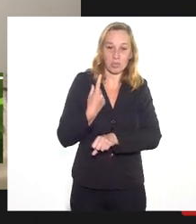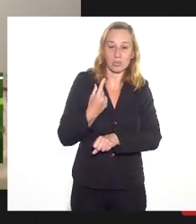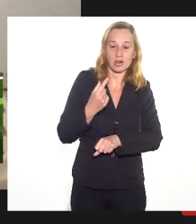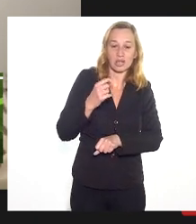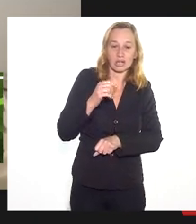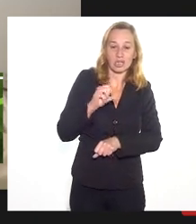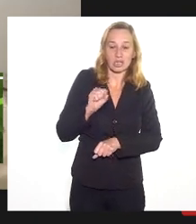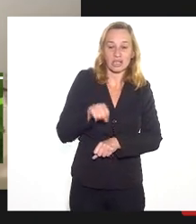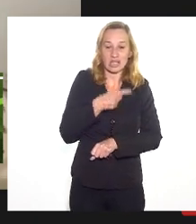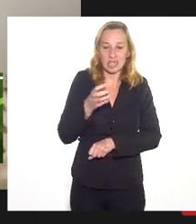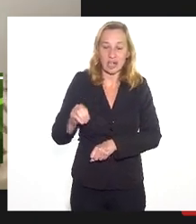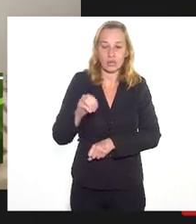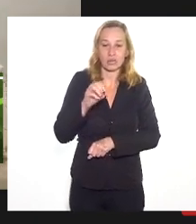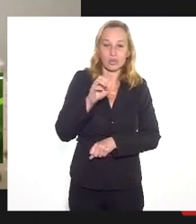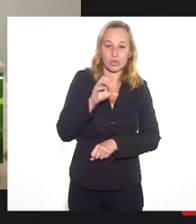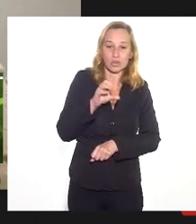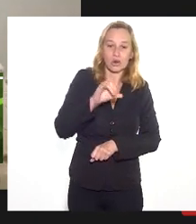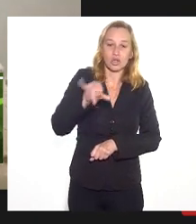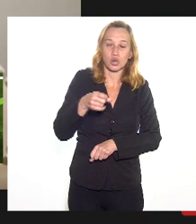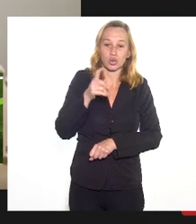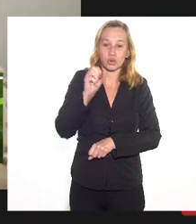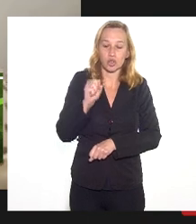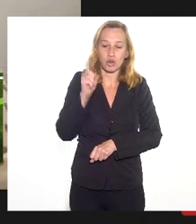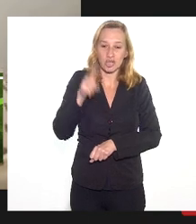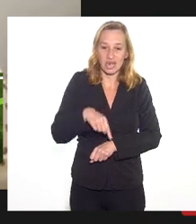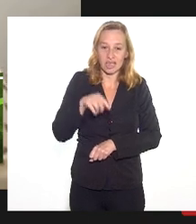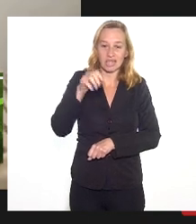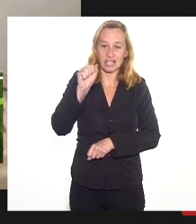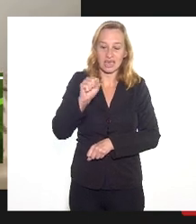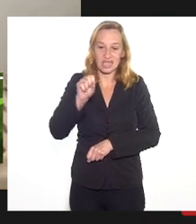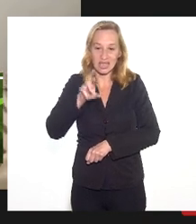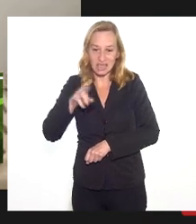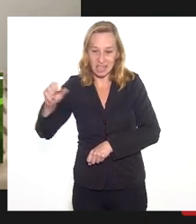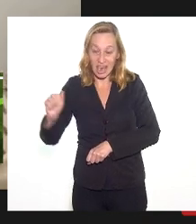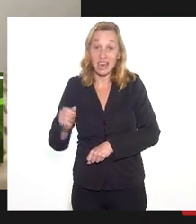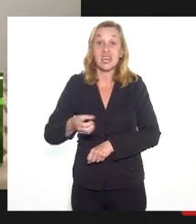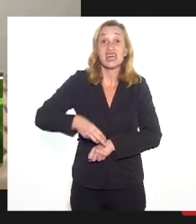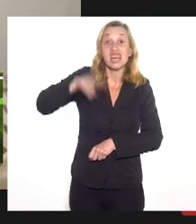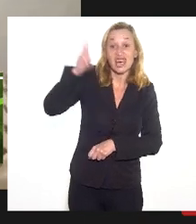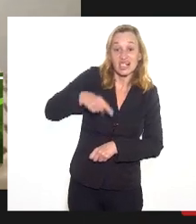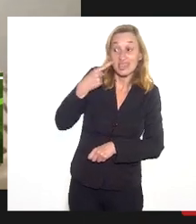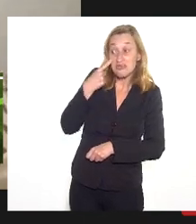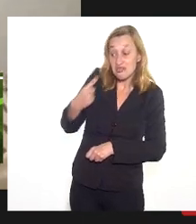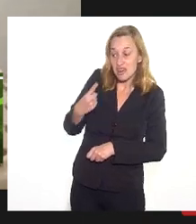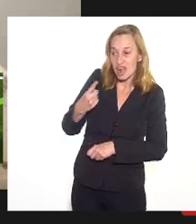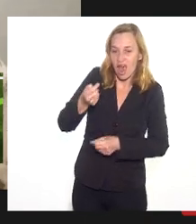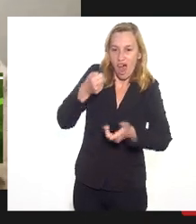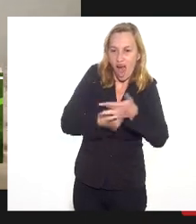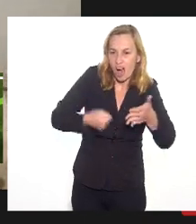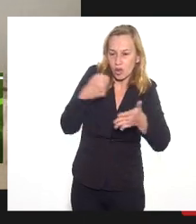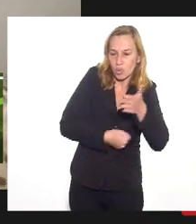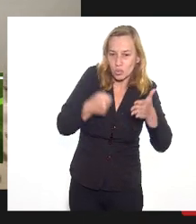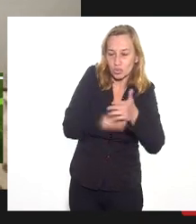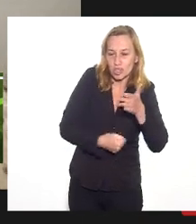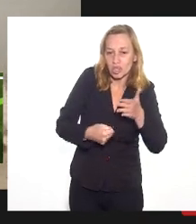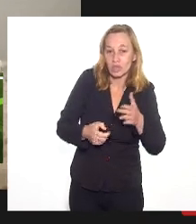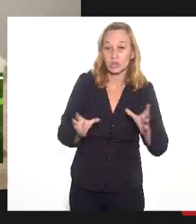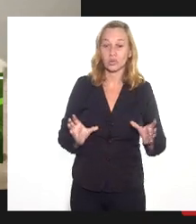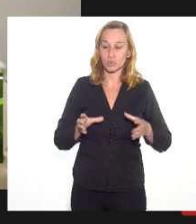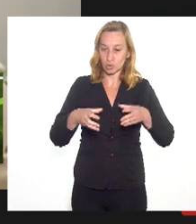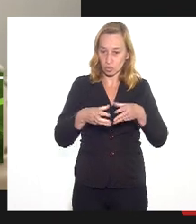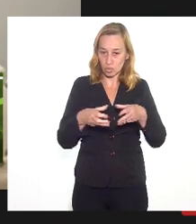disponível no YouTube. Então, quem quiser saber um pouco mais da luta, da resistência do povo quilombola,